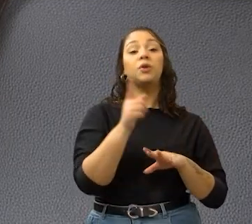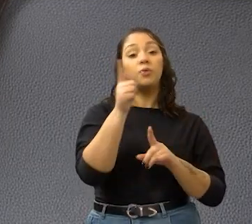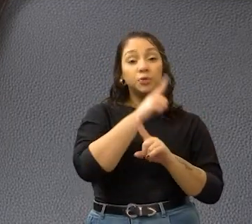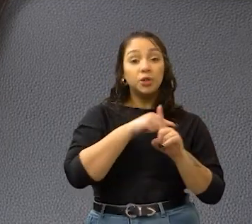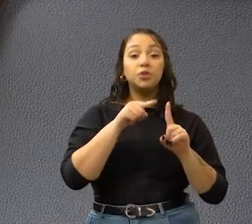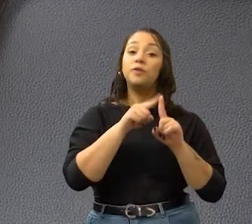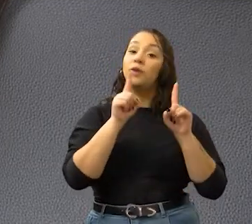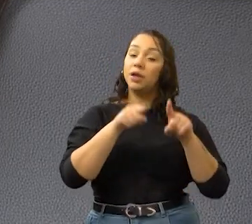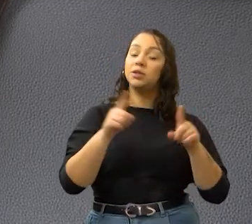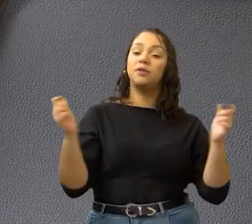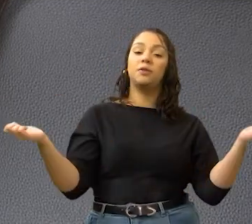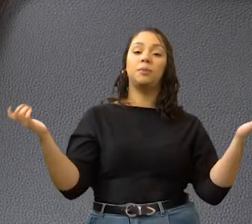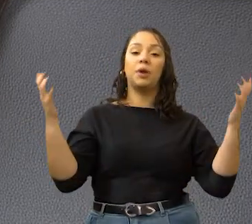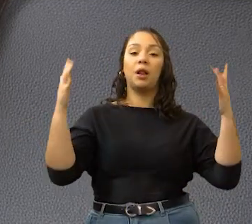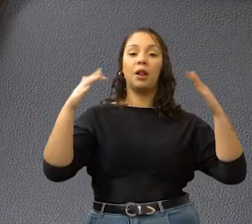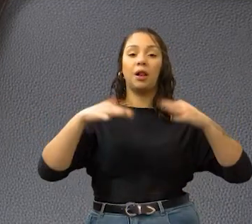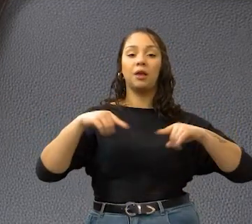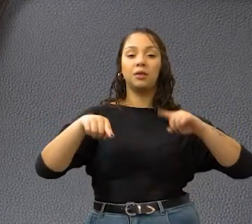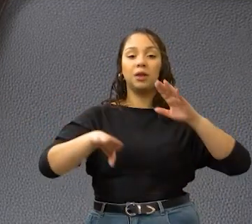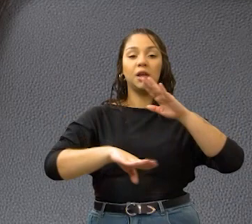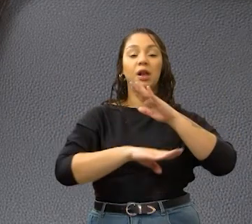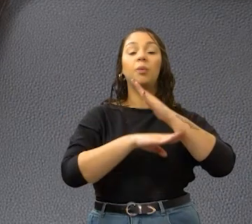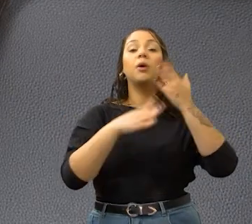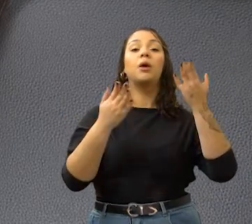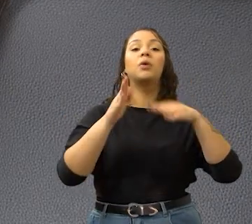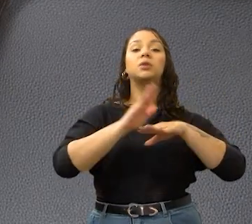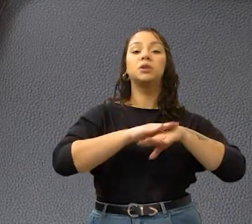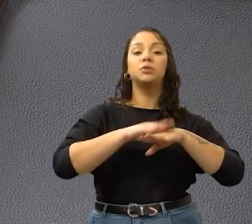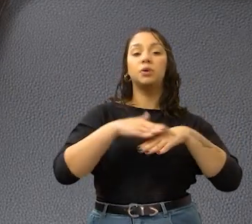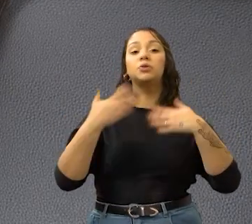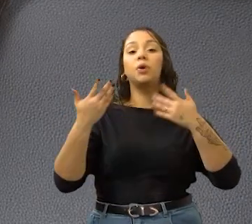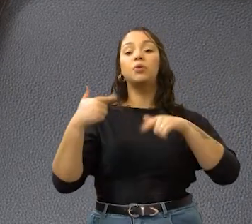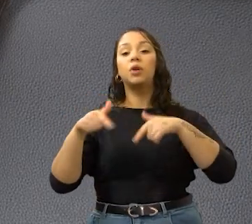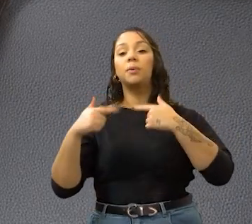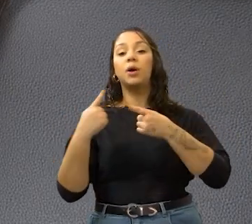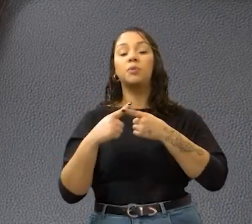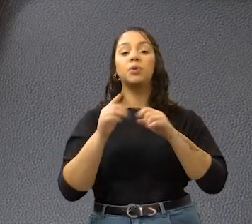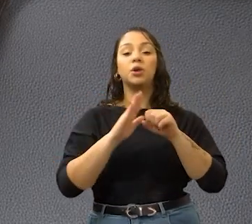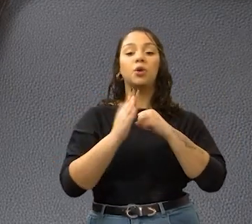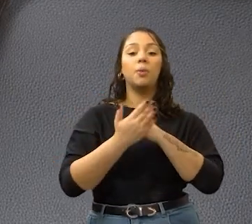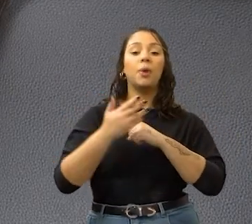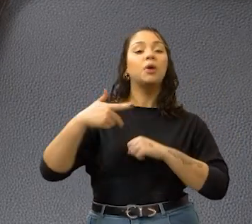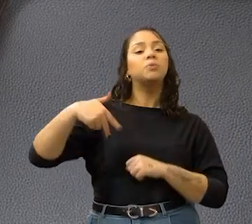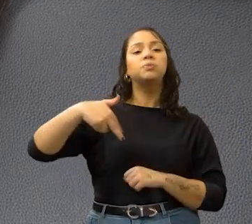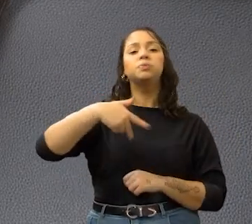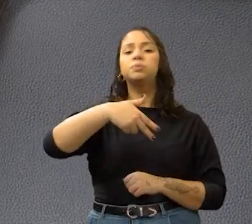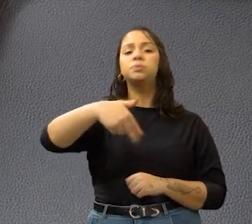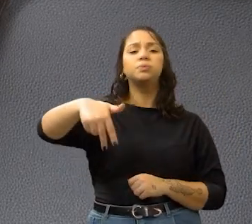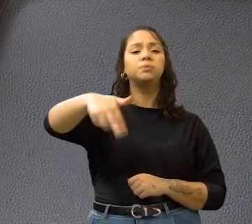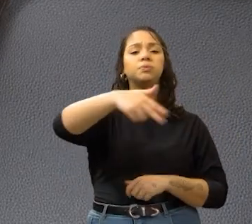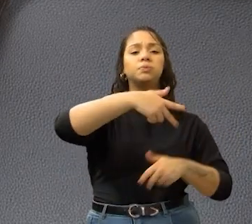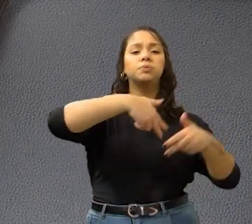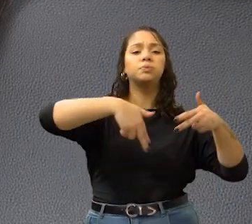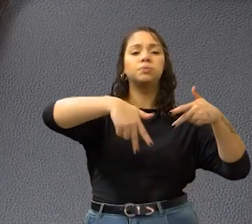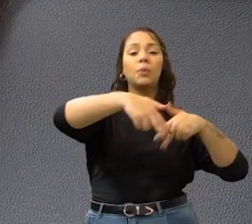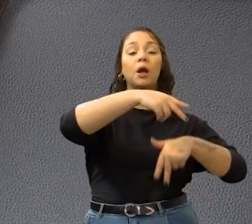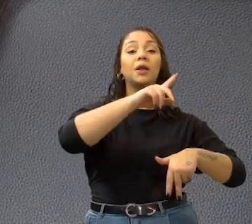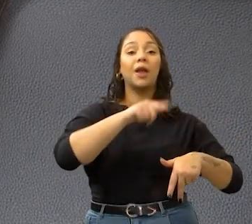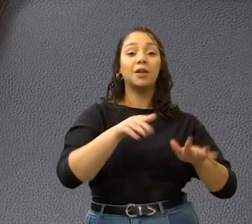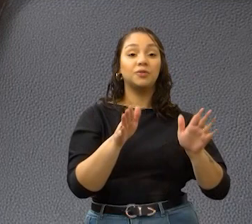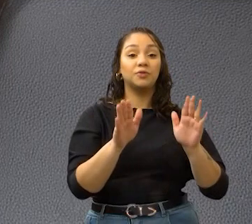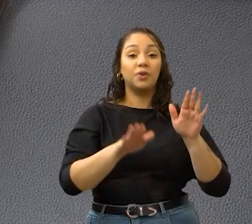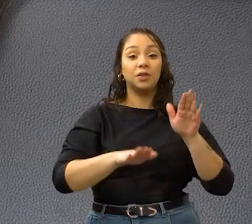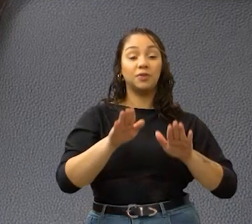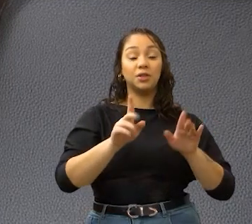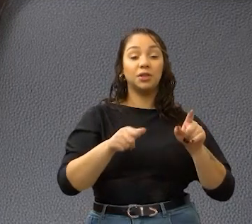cá, falar quais são as ações, qual é o trabalho, por que eles ficam andando no bairro. Eles são